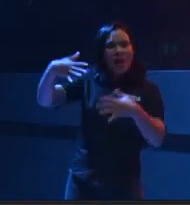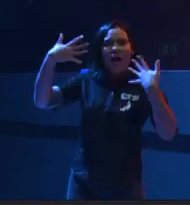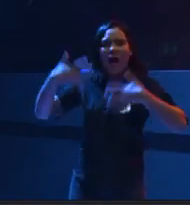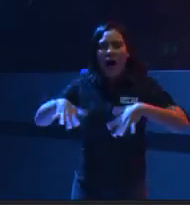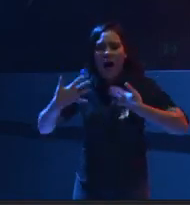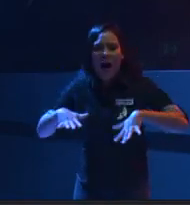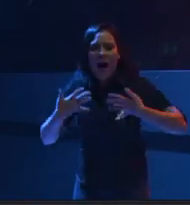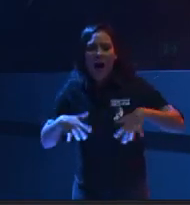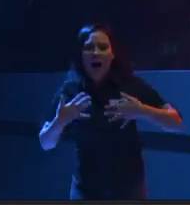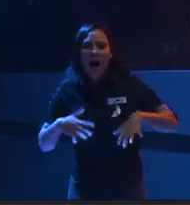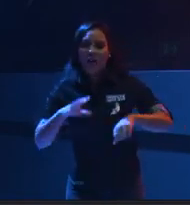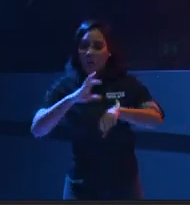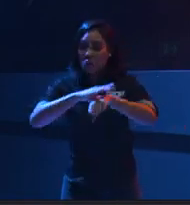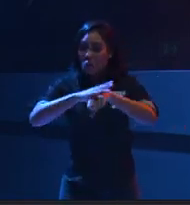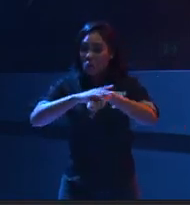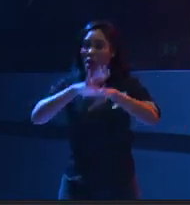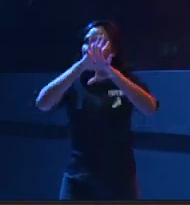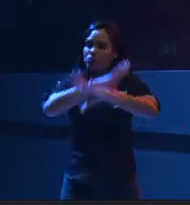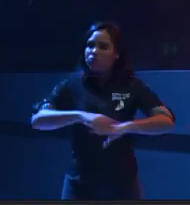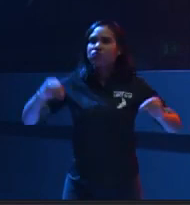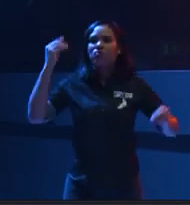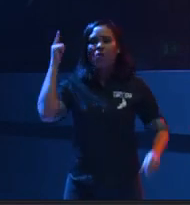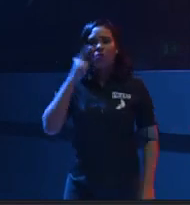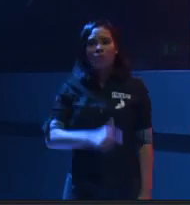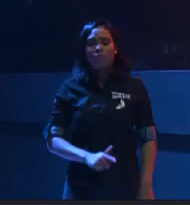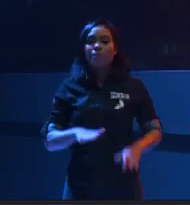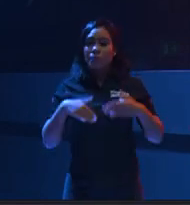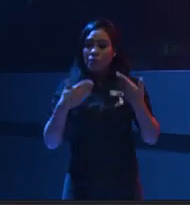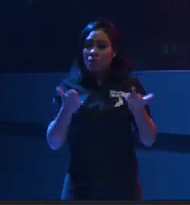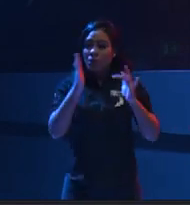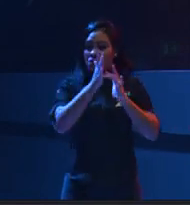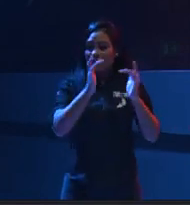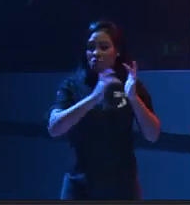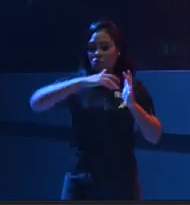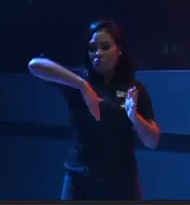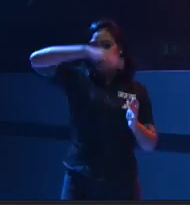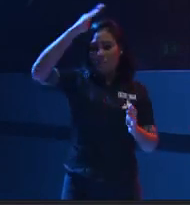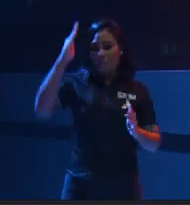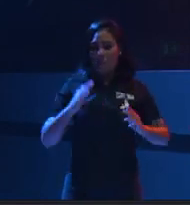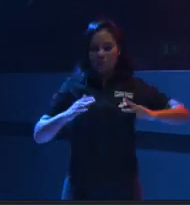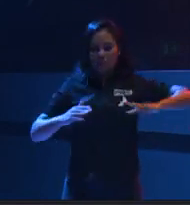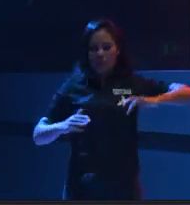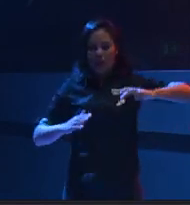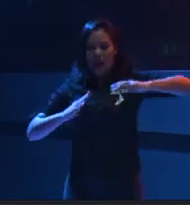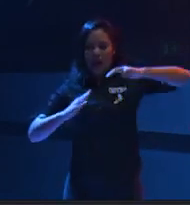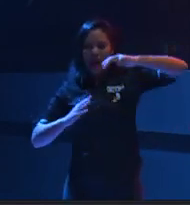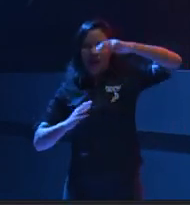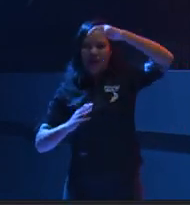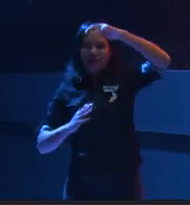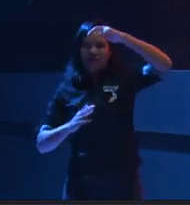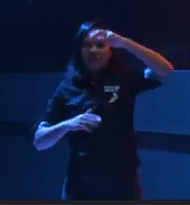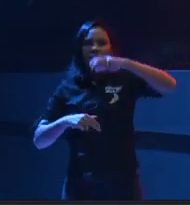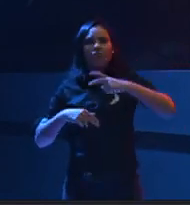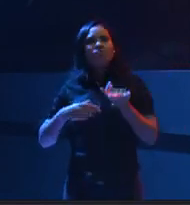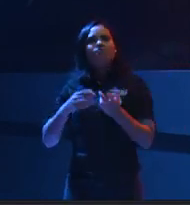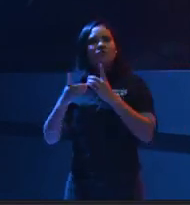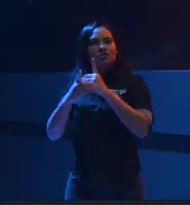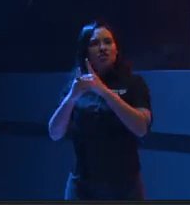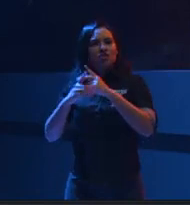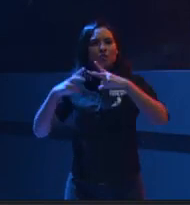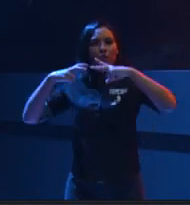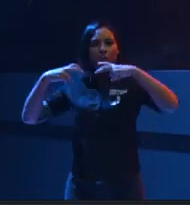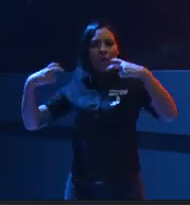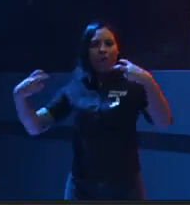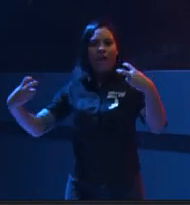nos doentes então Jesus subiu ao monte e sentou-se com seus discípulos